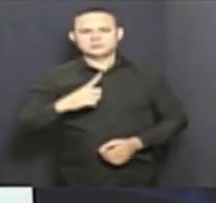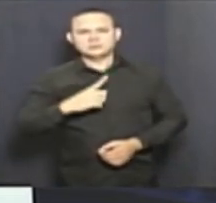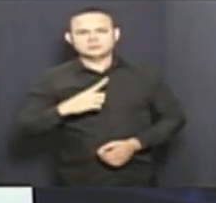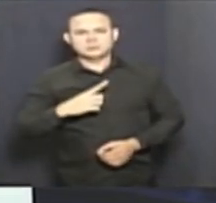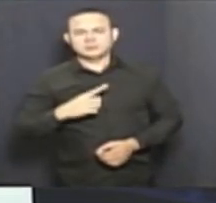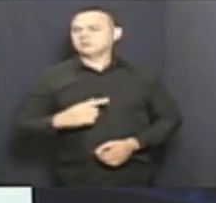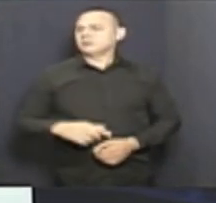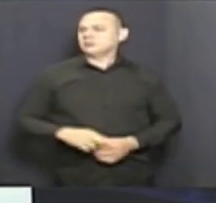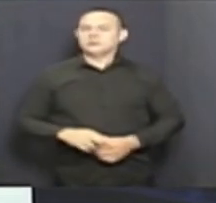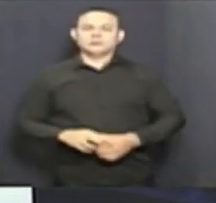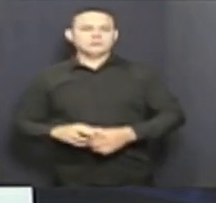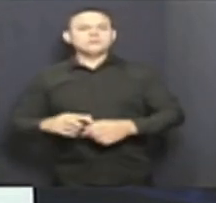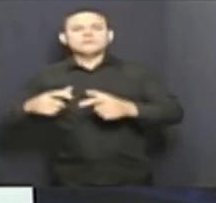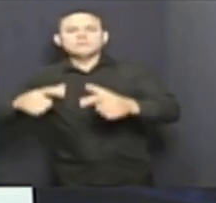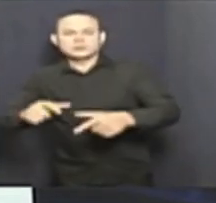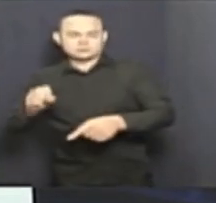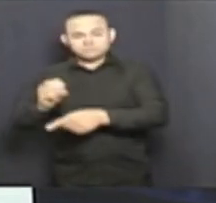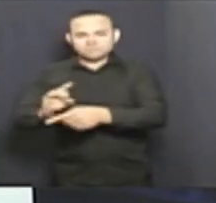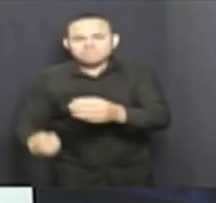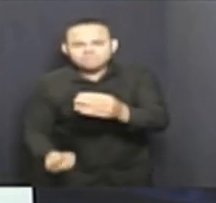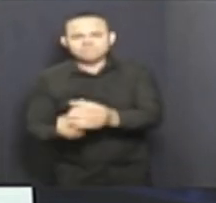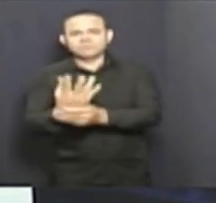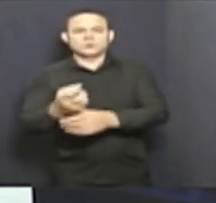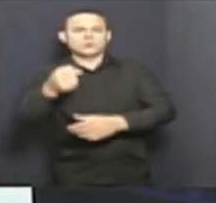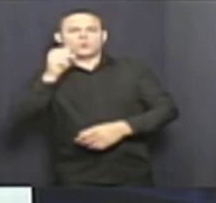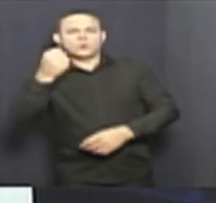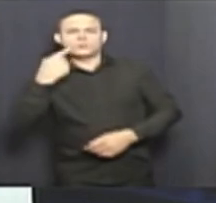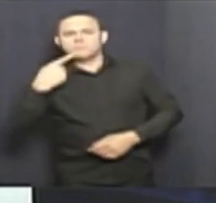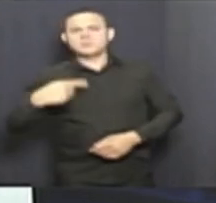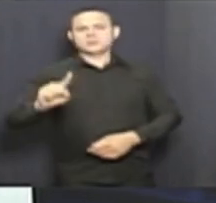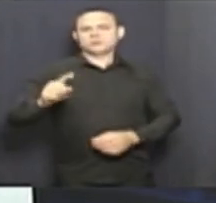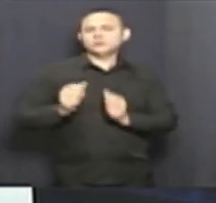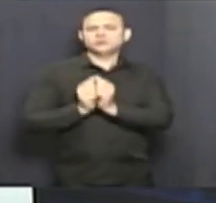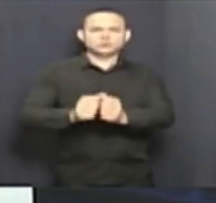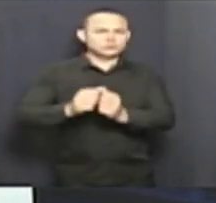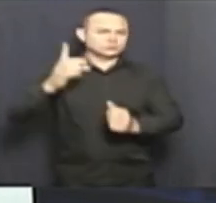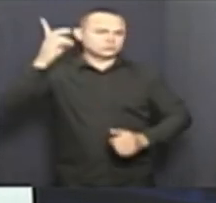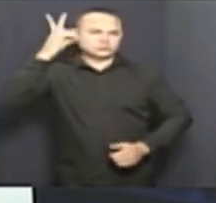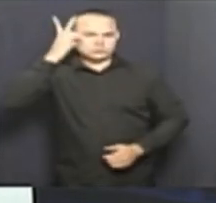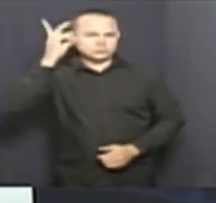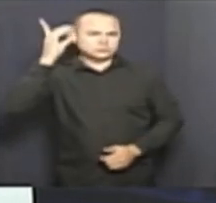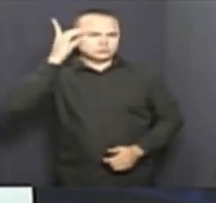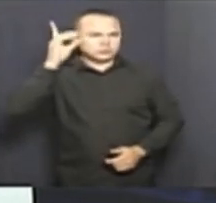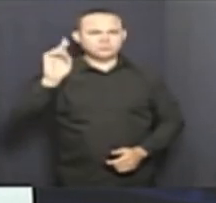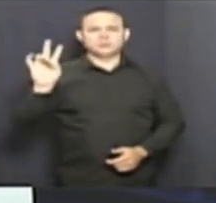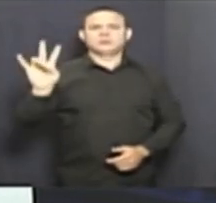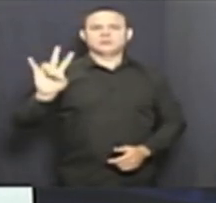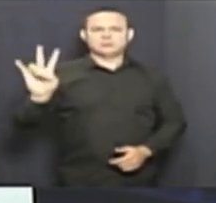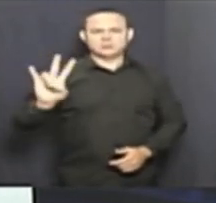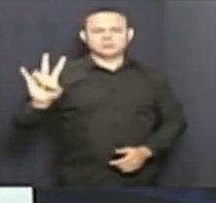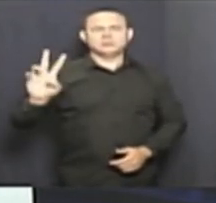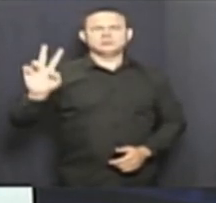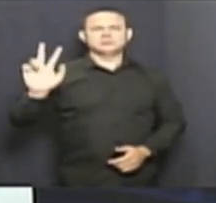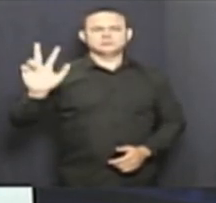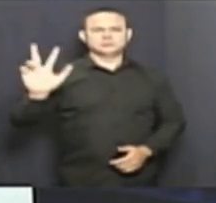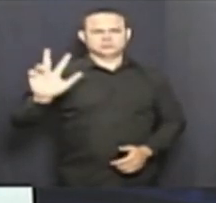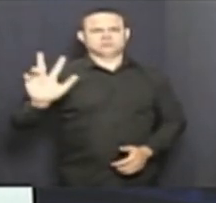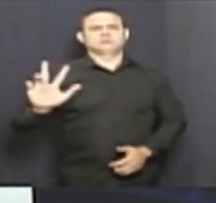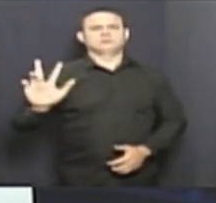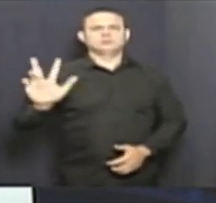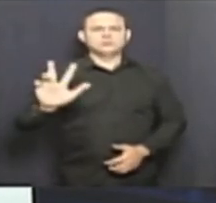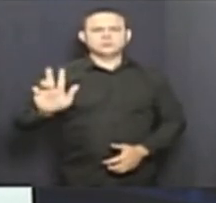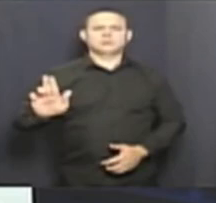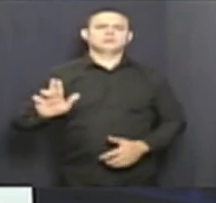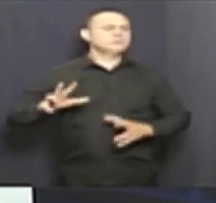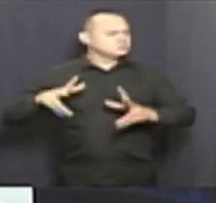geramos mais de 20 milhões de empregos neste país com lula e dilma e com o nosso futuro presidente da república a companheirada nós não temos